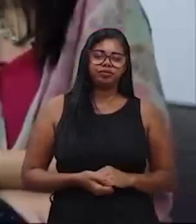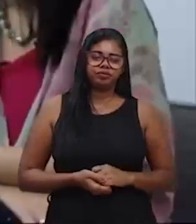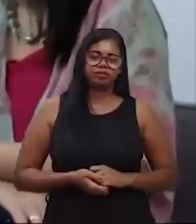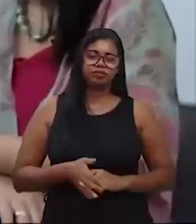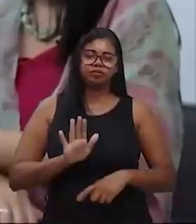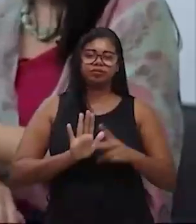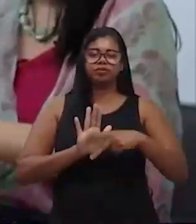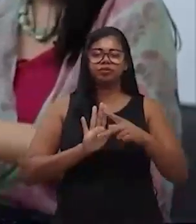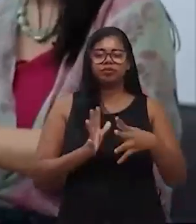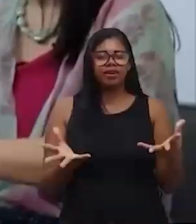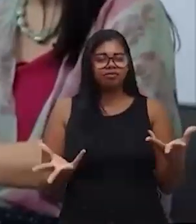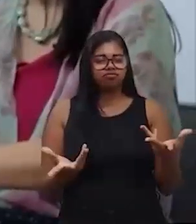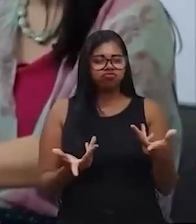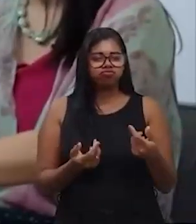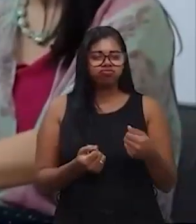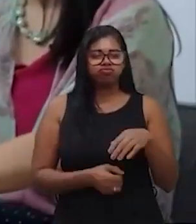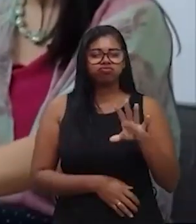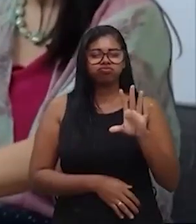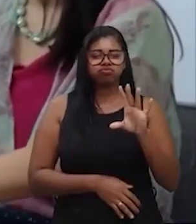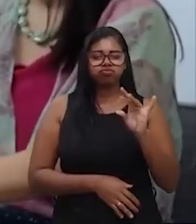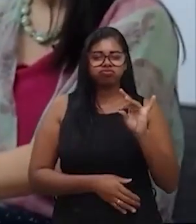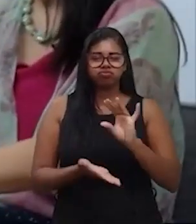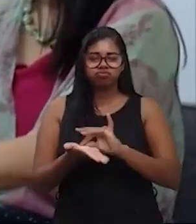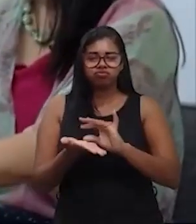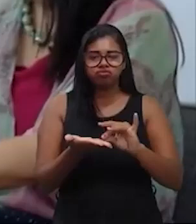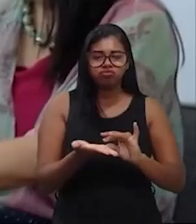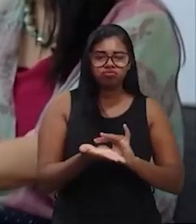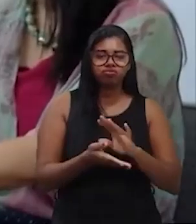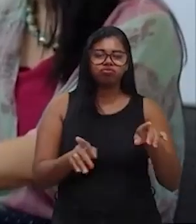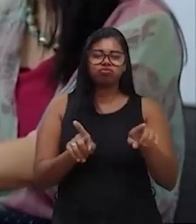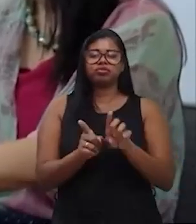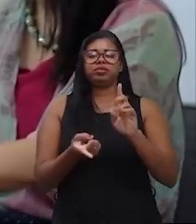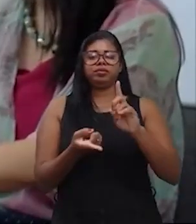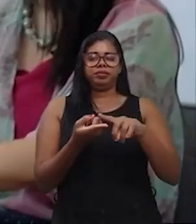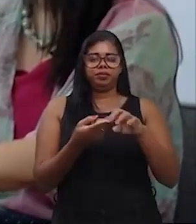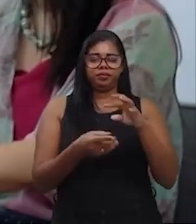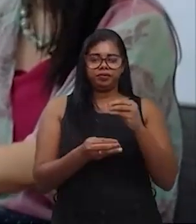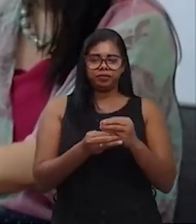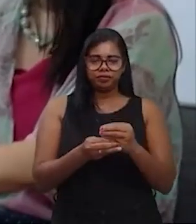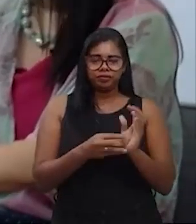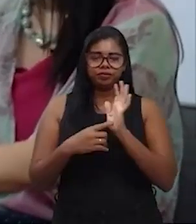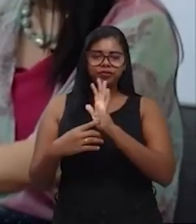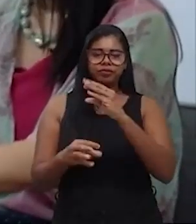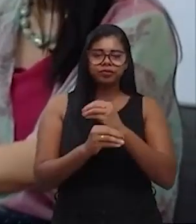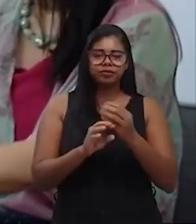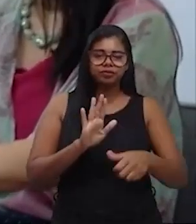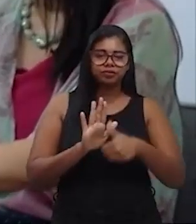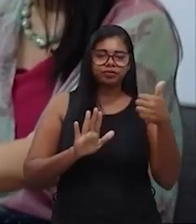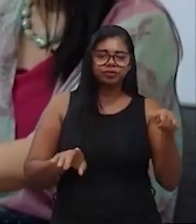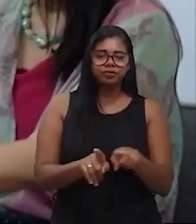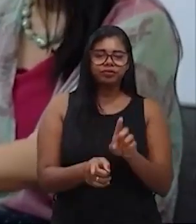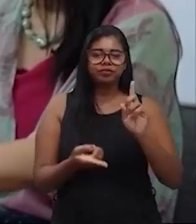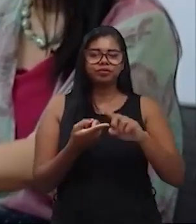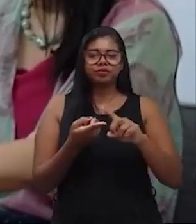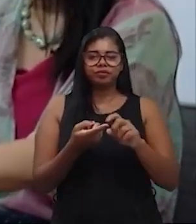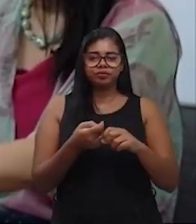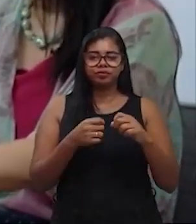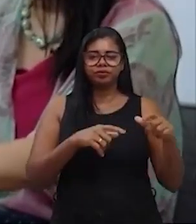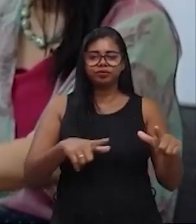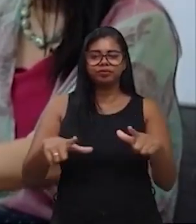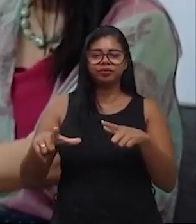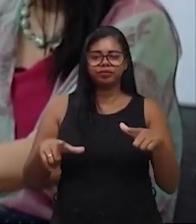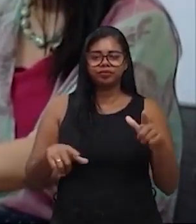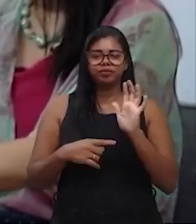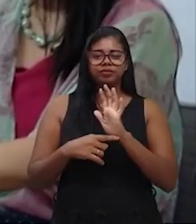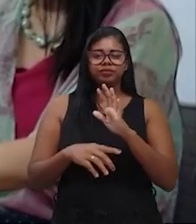Cássia tem projeto incrível de colagem e todos eles têm como primórdio esses ambientes assim